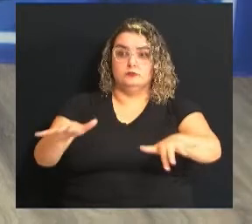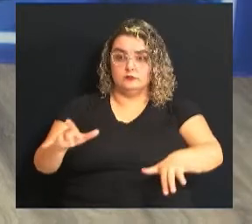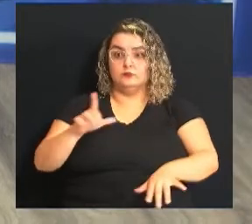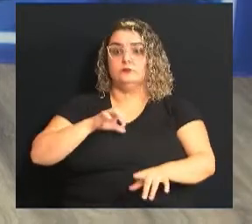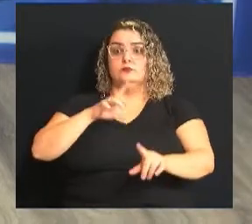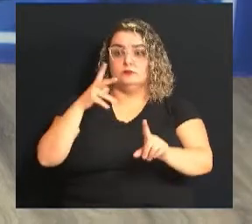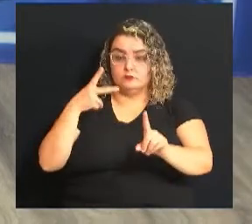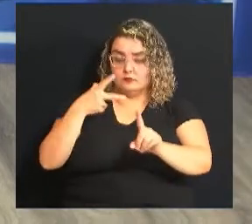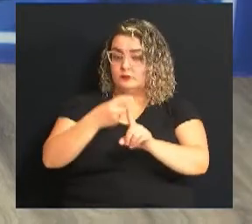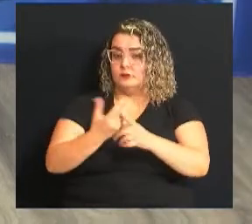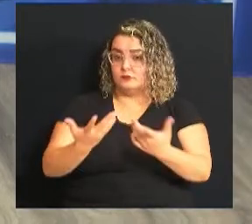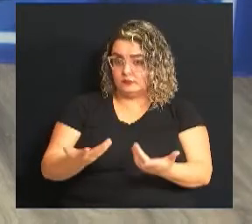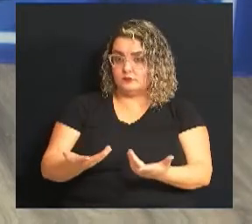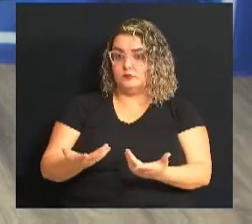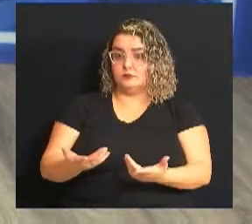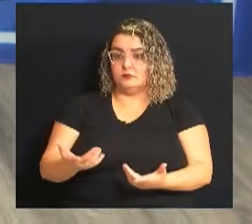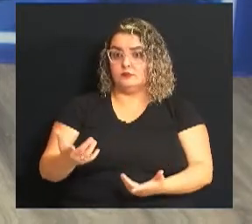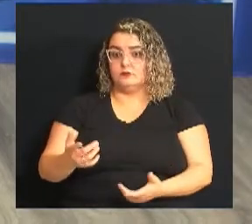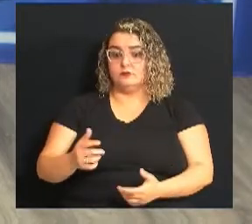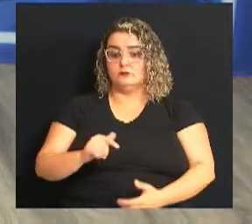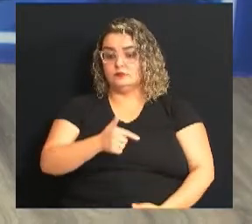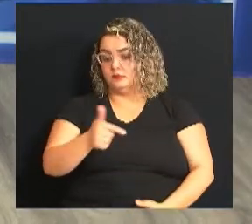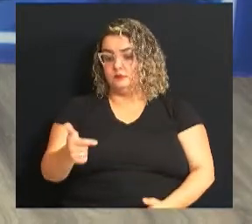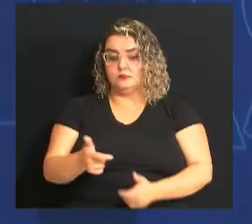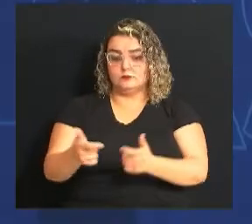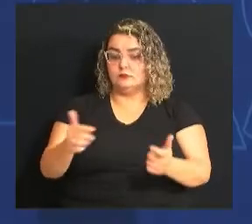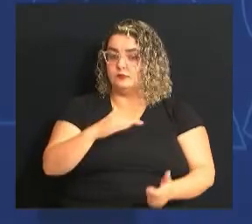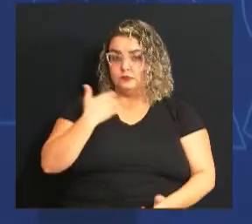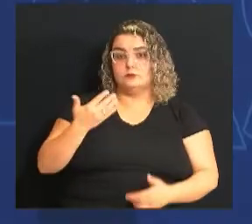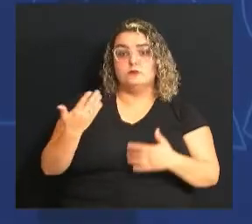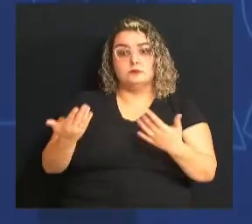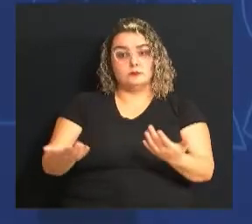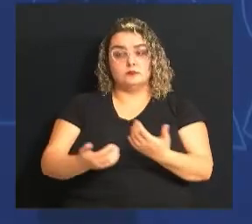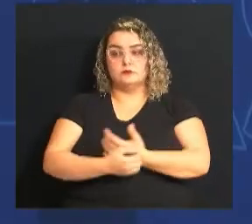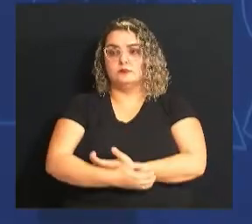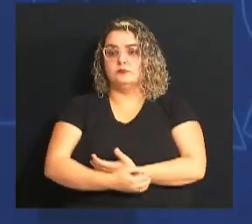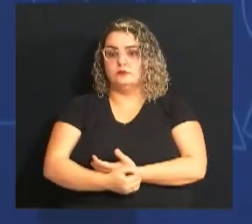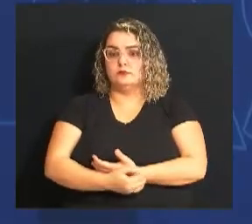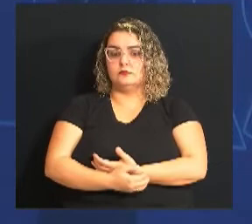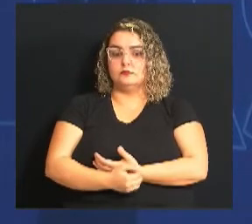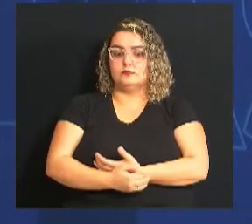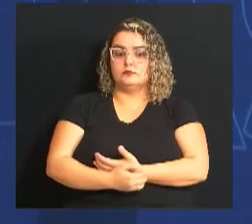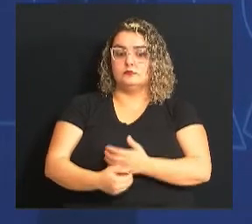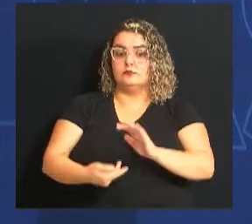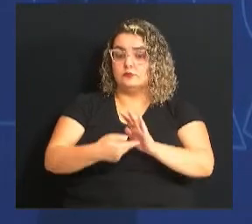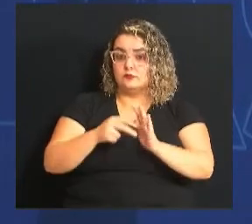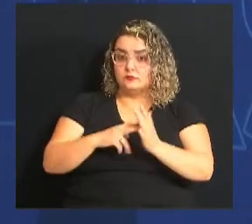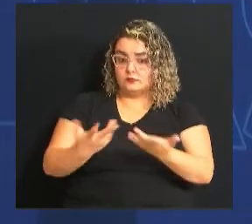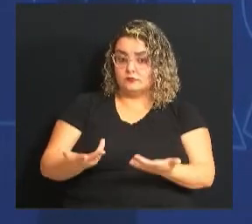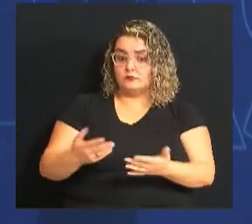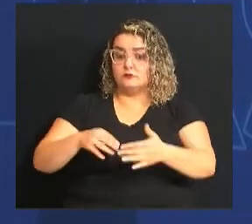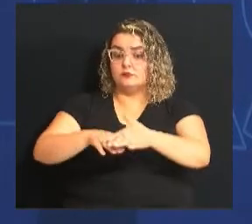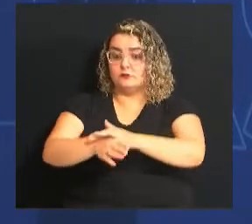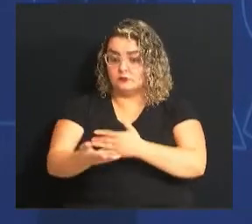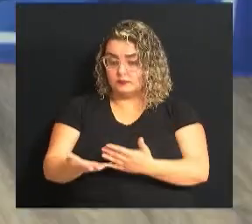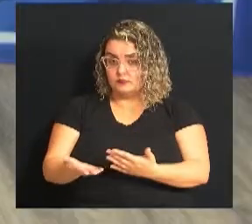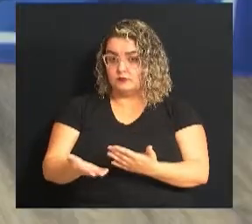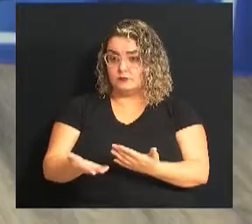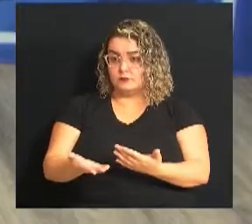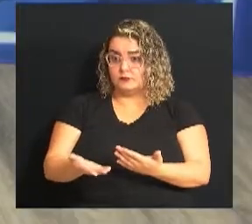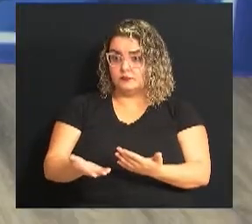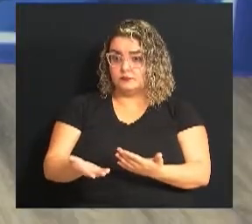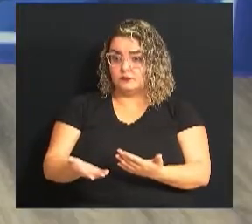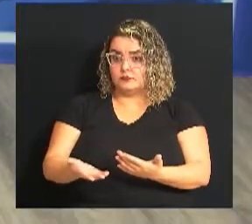vacinação, então não temos tantas mortes, mas isso quer dizer que nós temos que nos acostumar, então, com